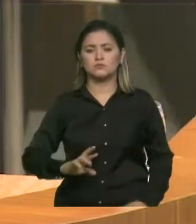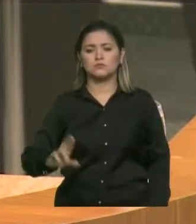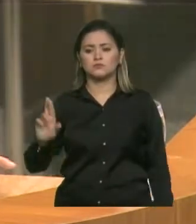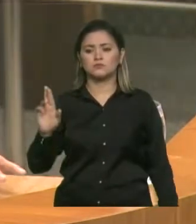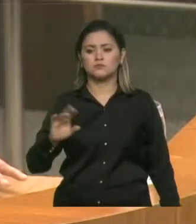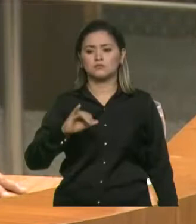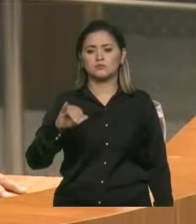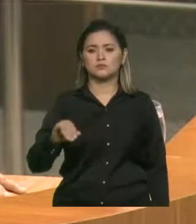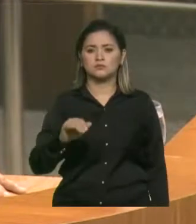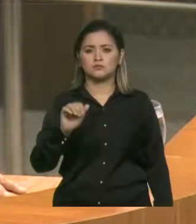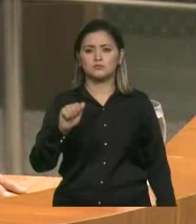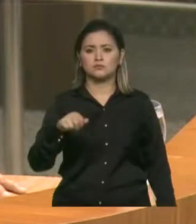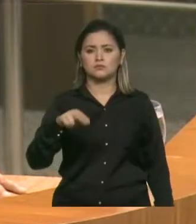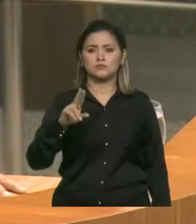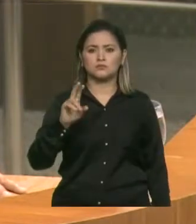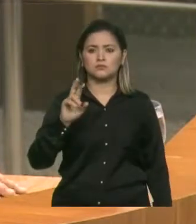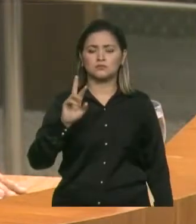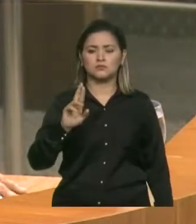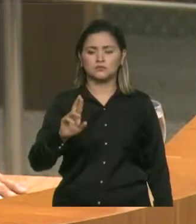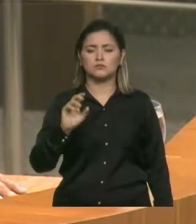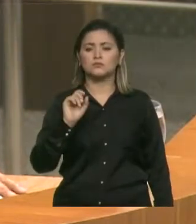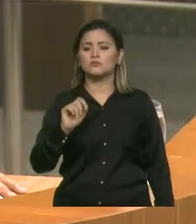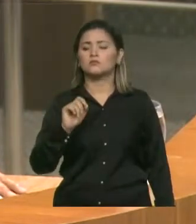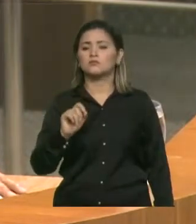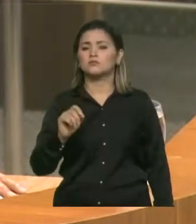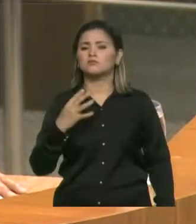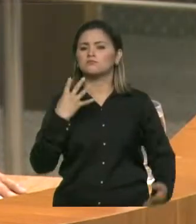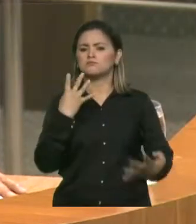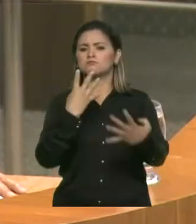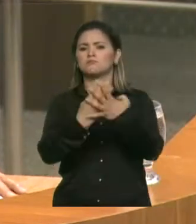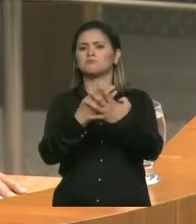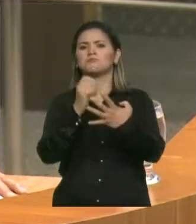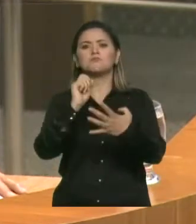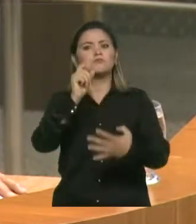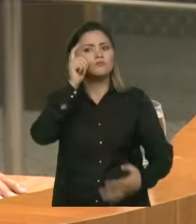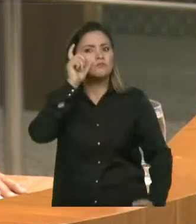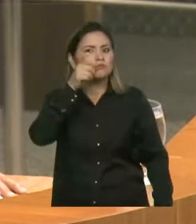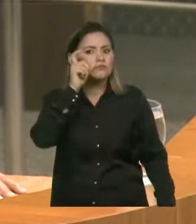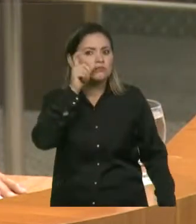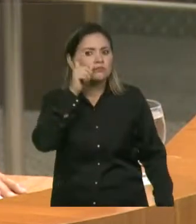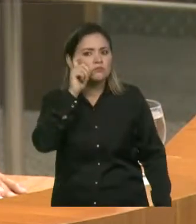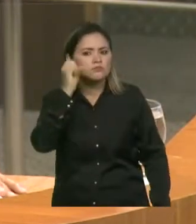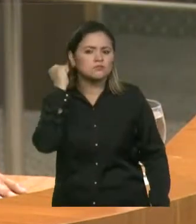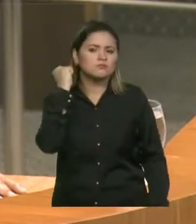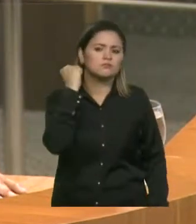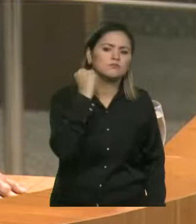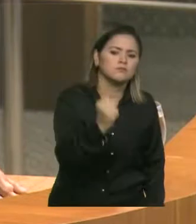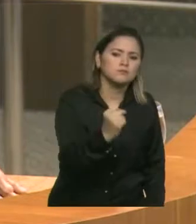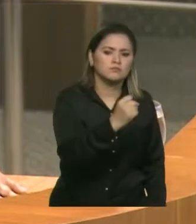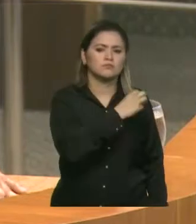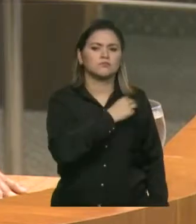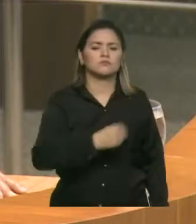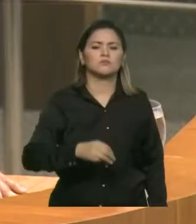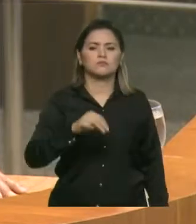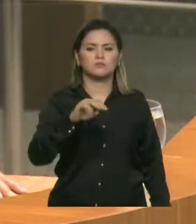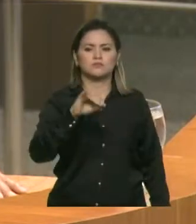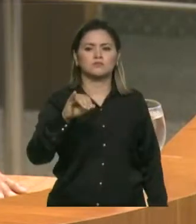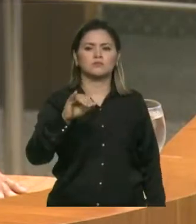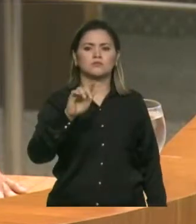que confessou a intenção de assassinar o ministro do Supremo, o Gilmar Mendes.